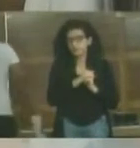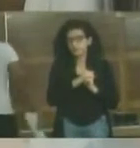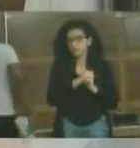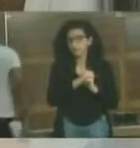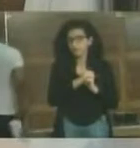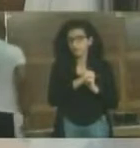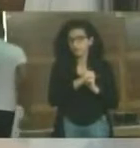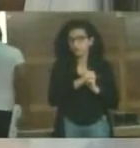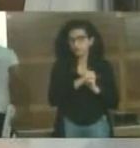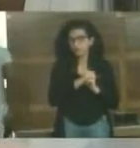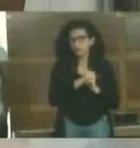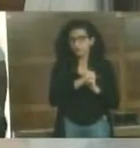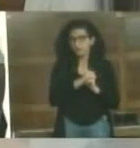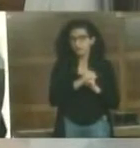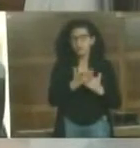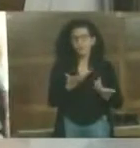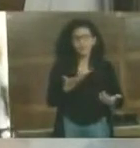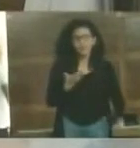a atuação do nosso